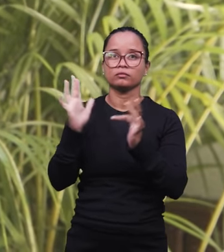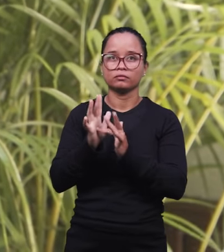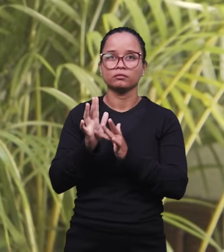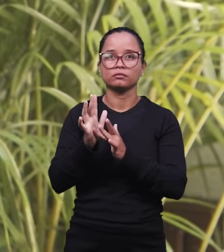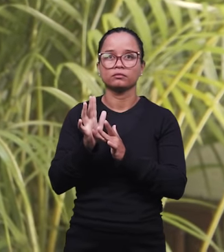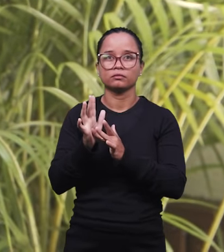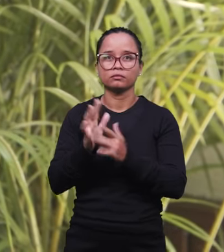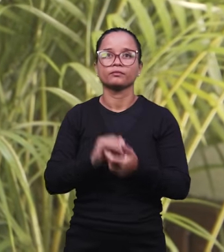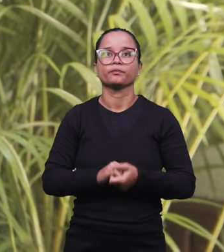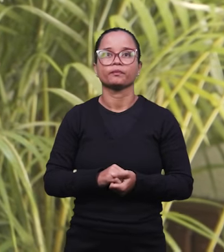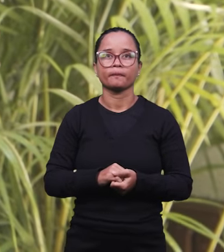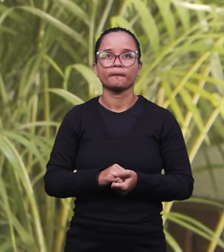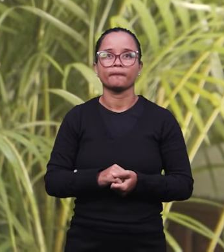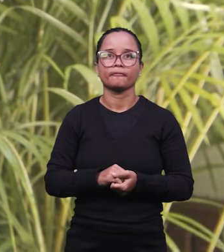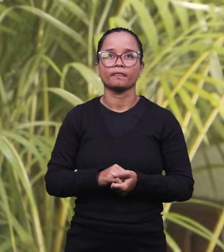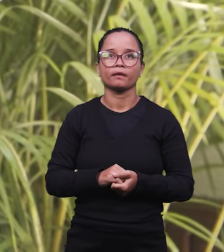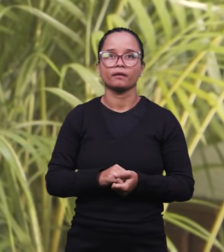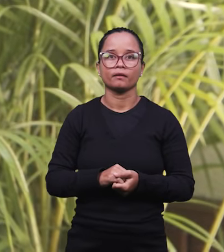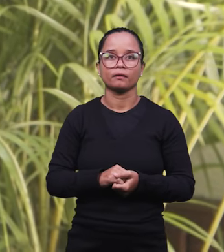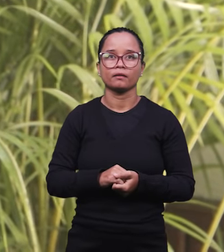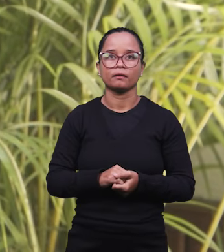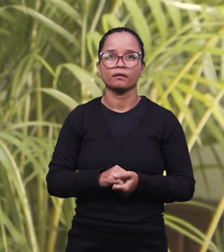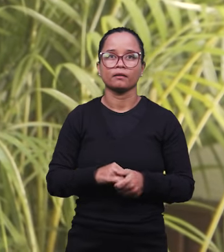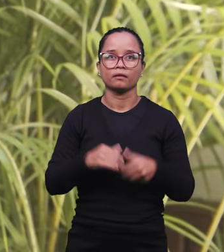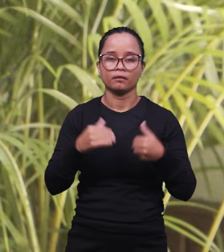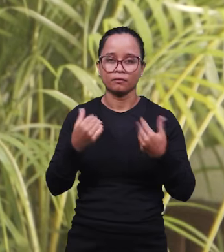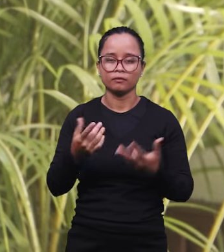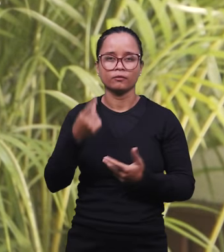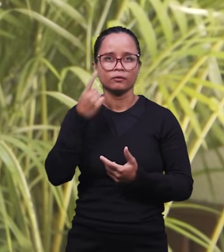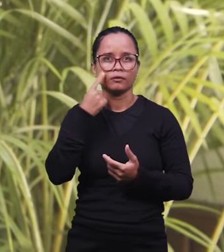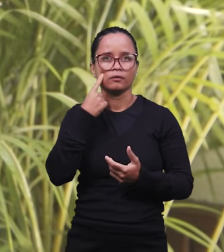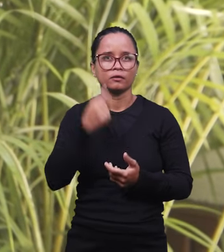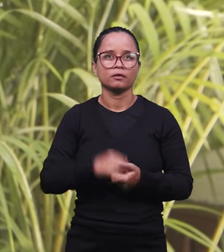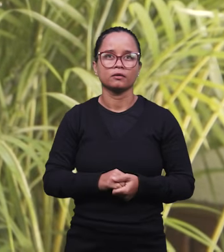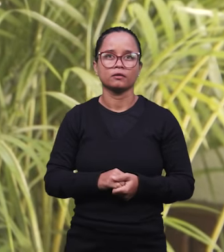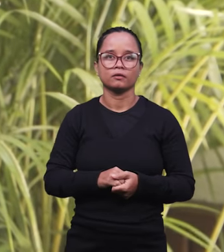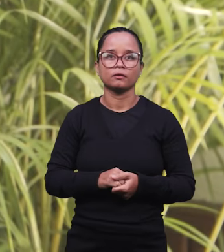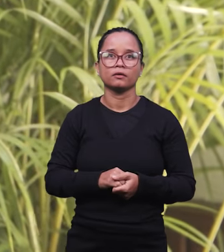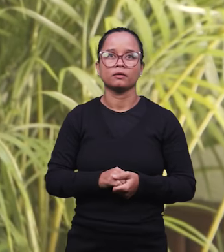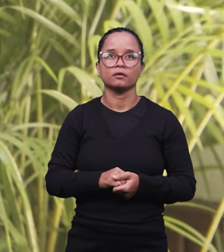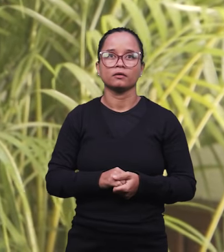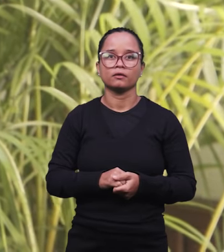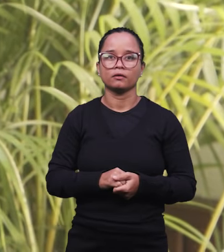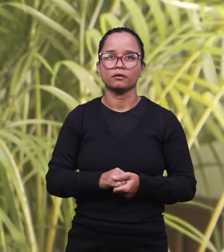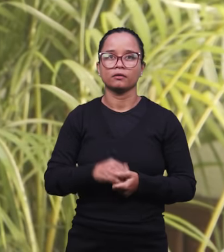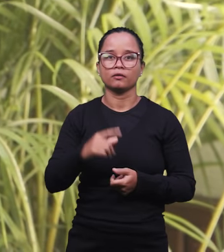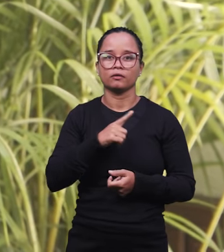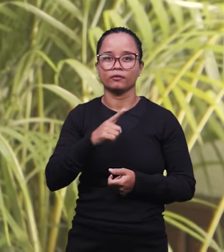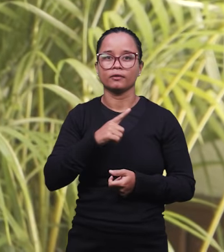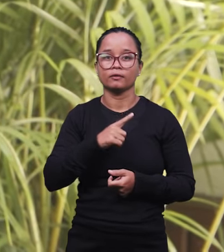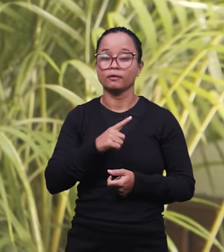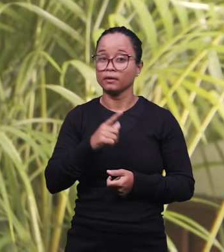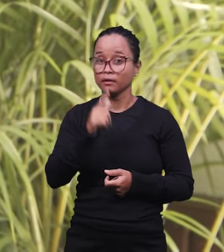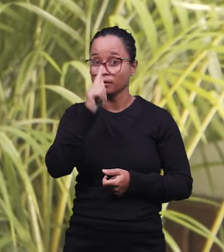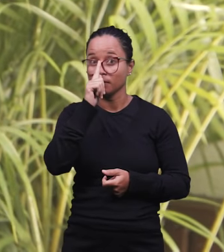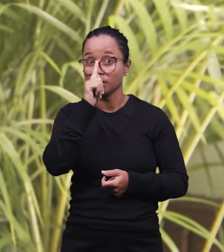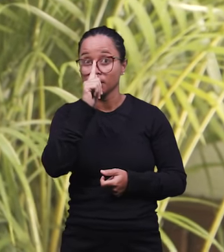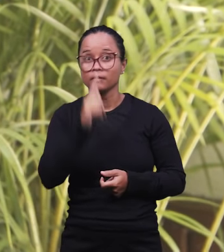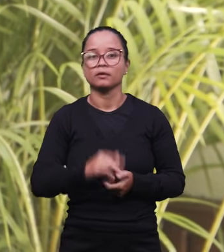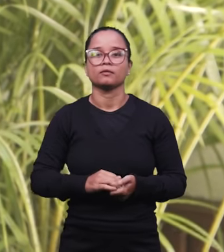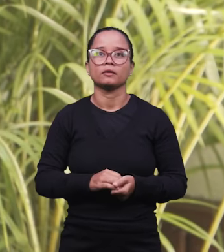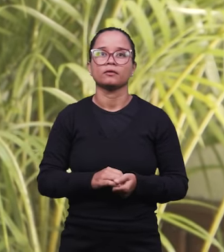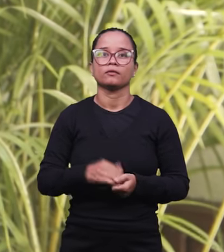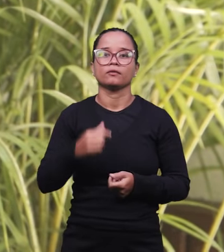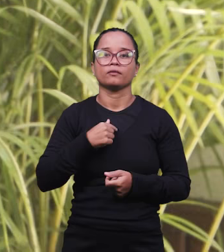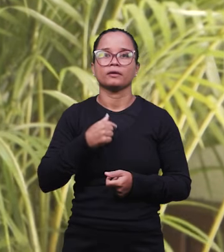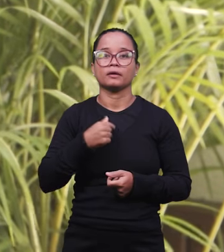detalhe, exatamente, tem esse verbo, vem do grego, quando você vê aqui o evangelho no grego, koiné, é ergômeno,